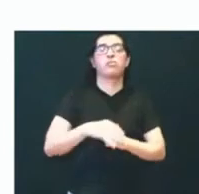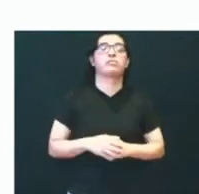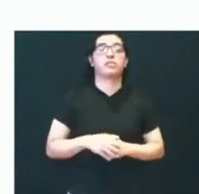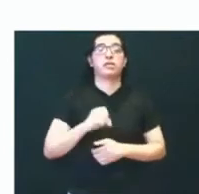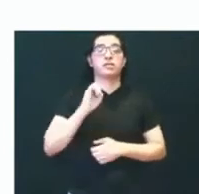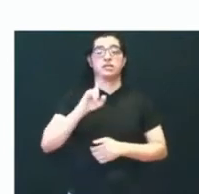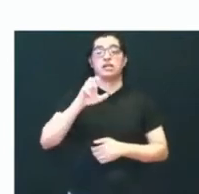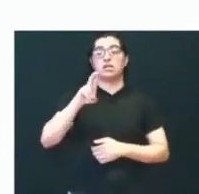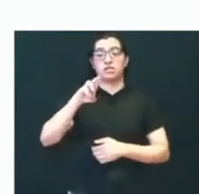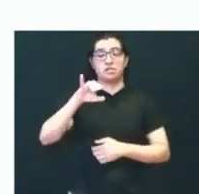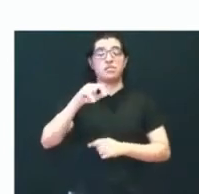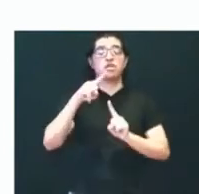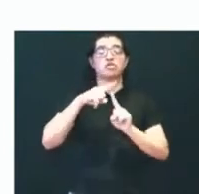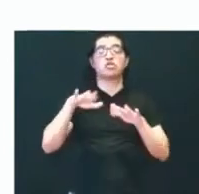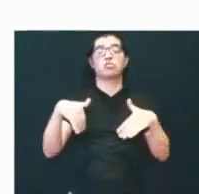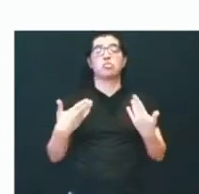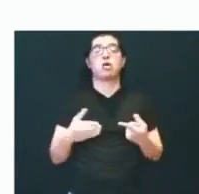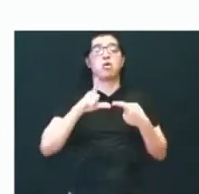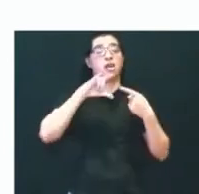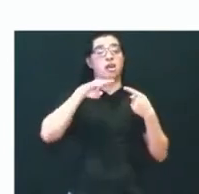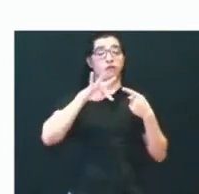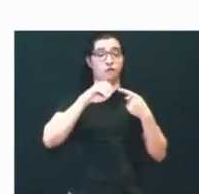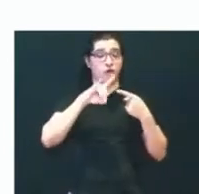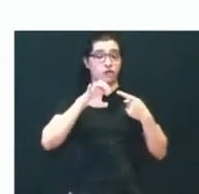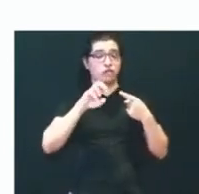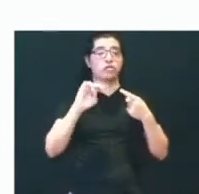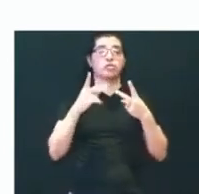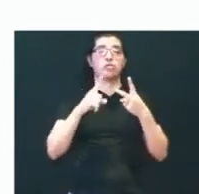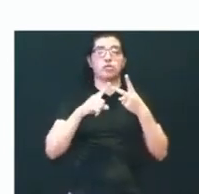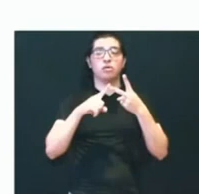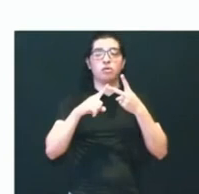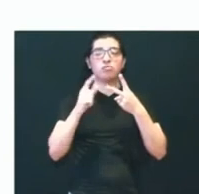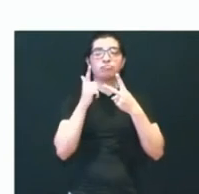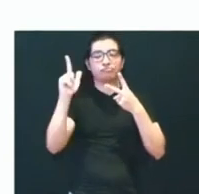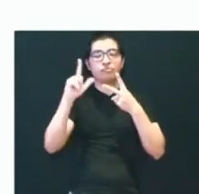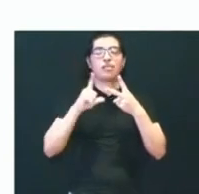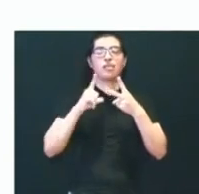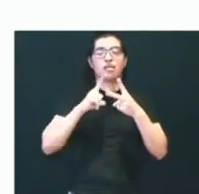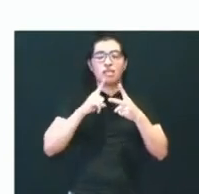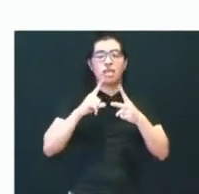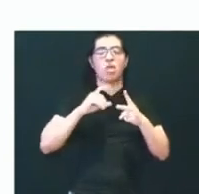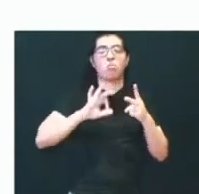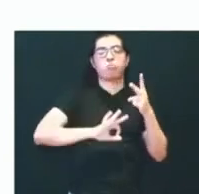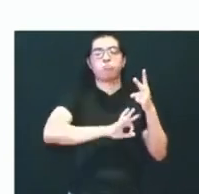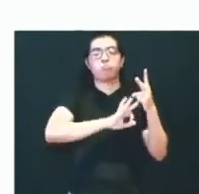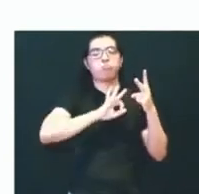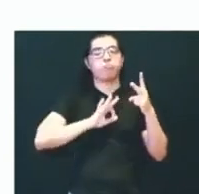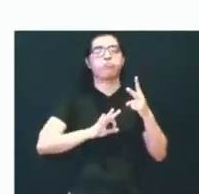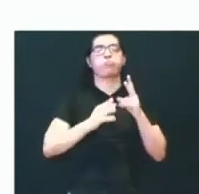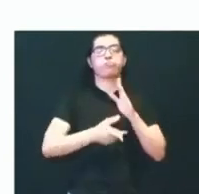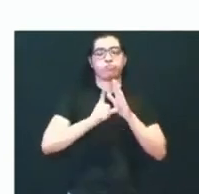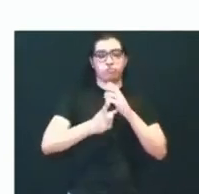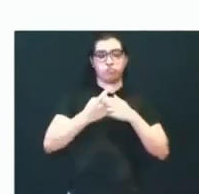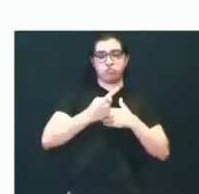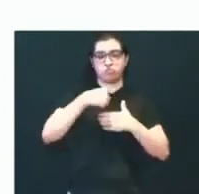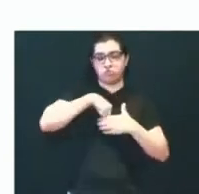mais mieloide crônica ou linfóide crônica, ele vai ter aumento dos linfonodos, aquelas estruturas que a gente tem pelo